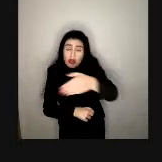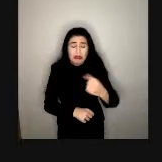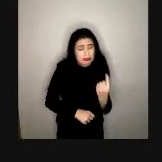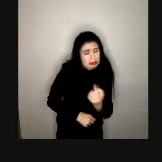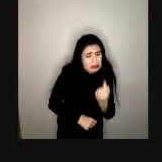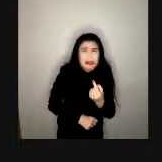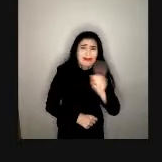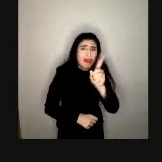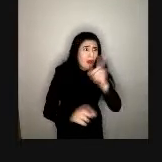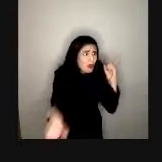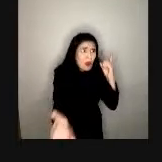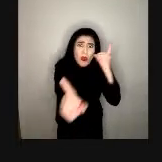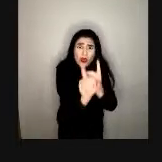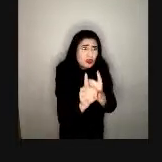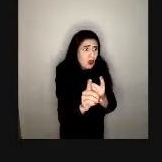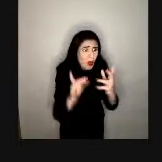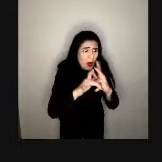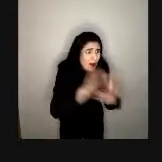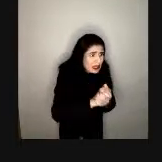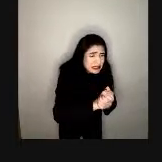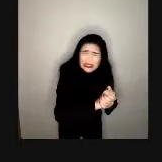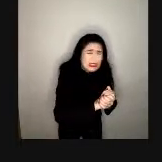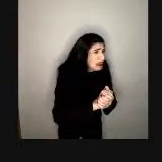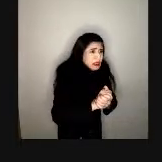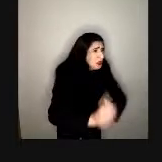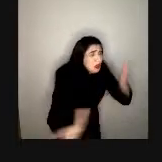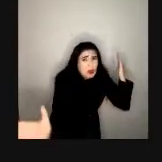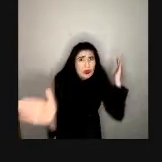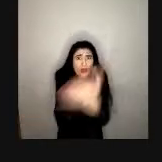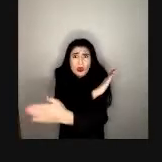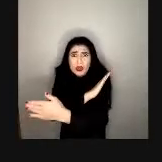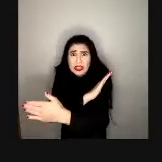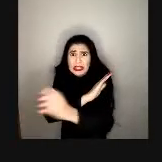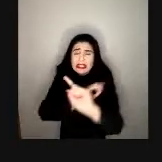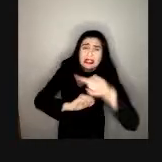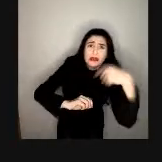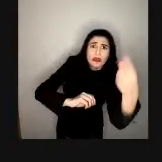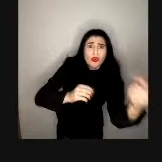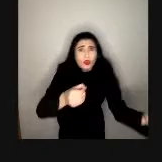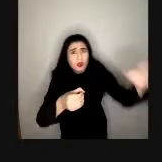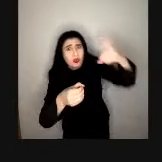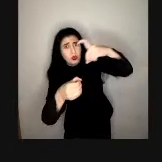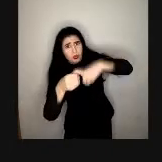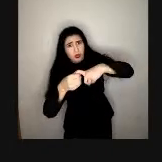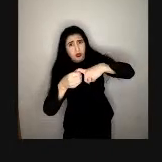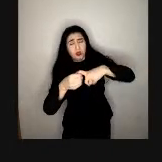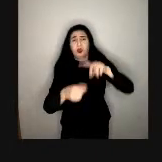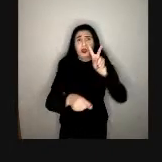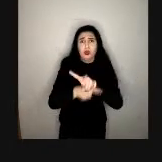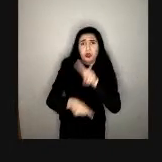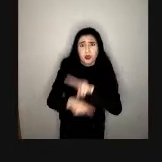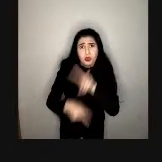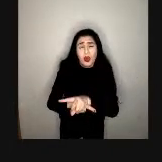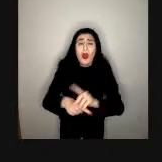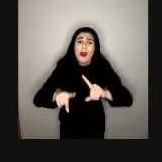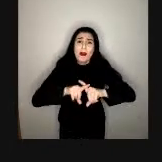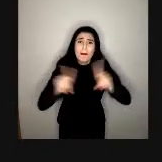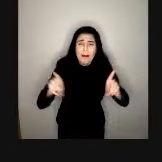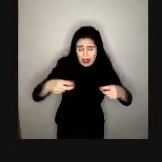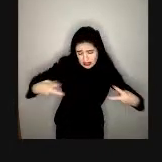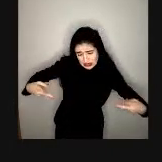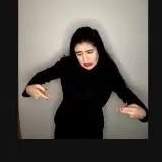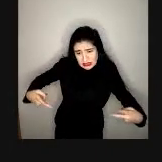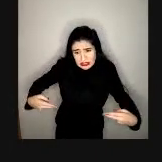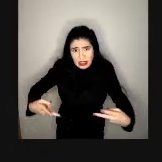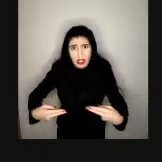tentou de todas as formas fugir, até que finalmente ela voltou e foi se tratar, mas ela foi fazer a operação na condição